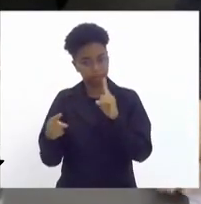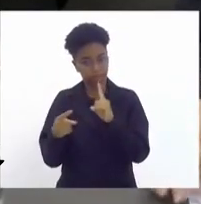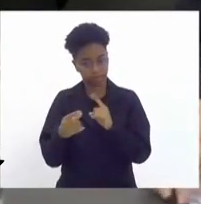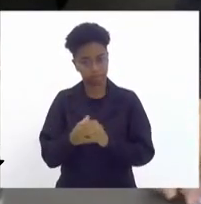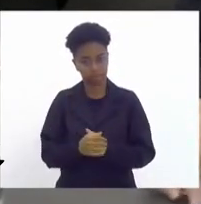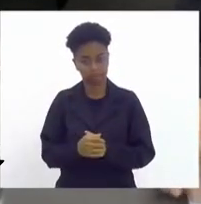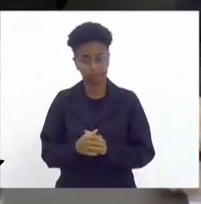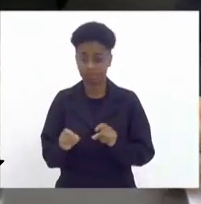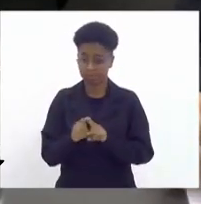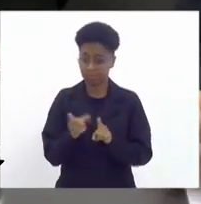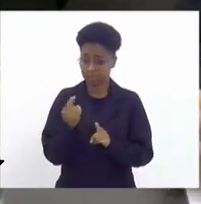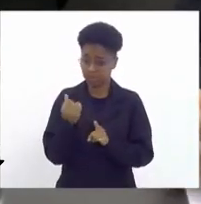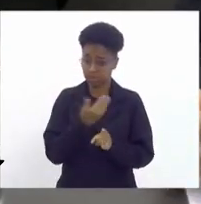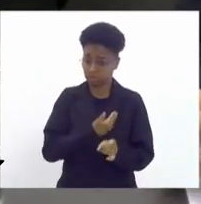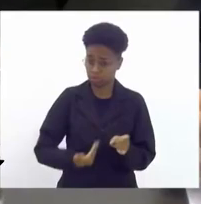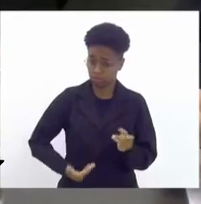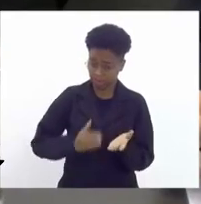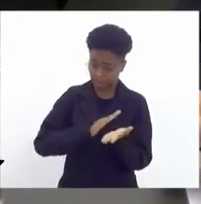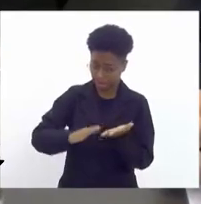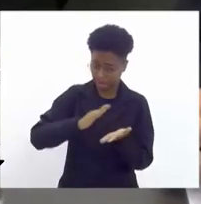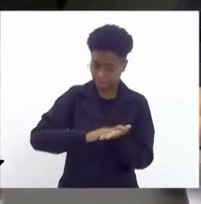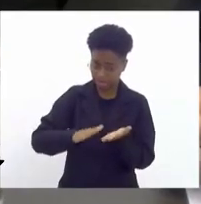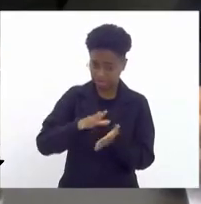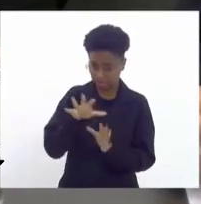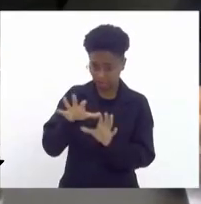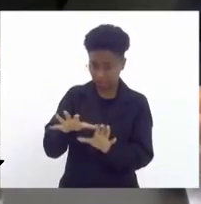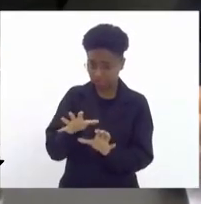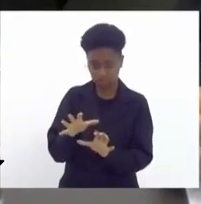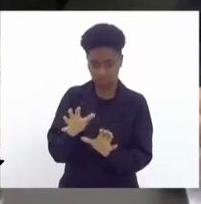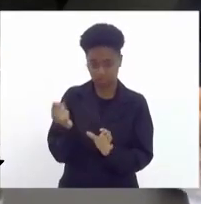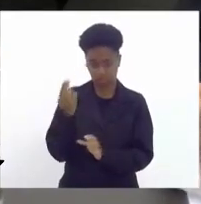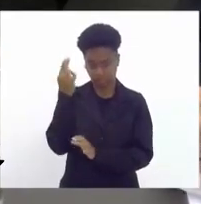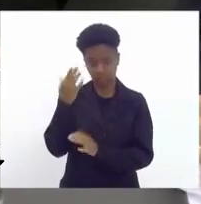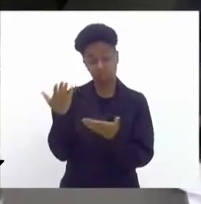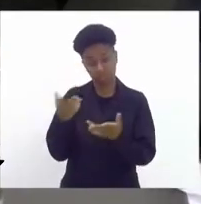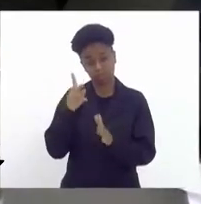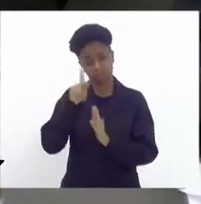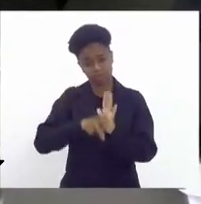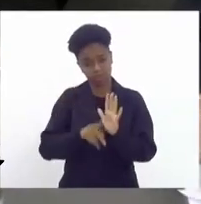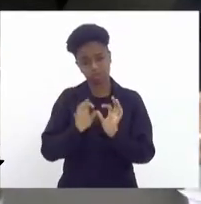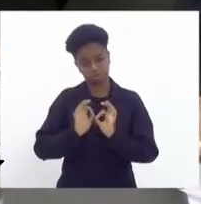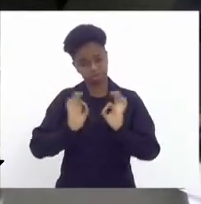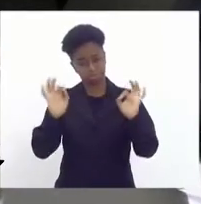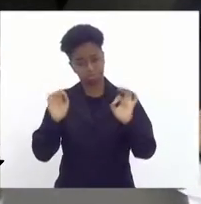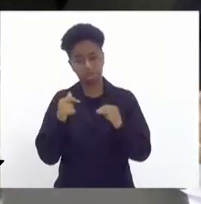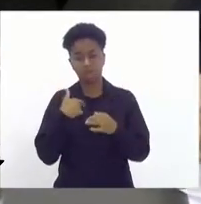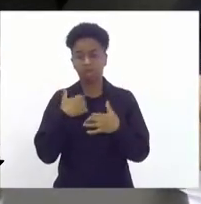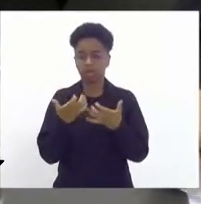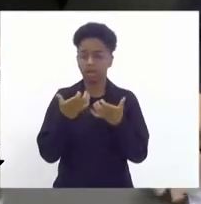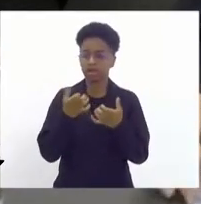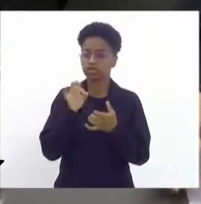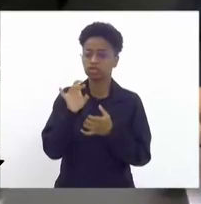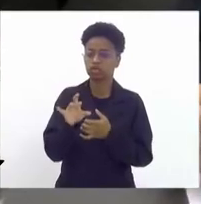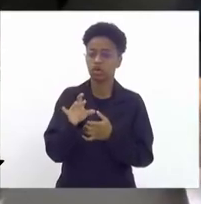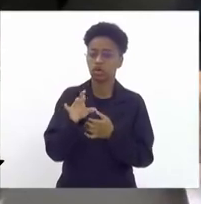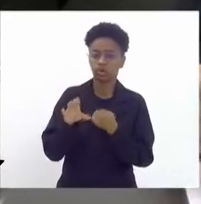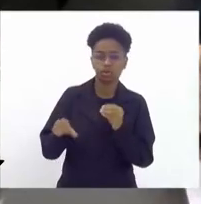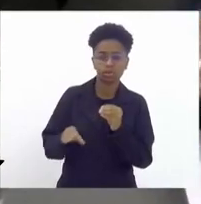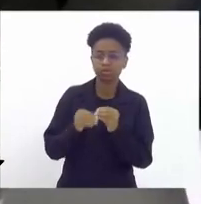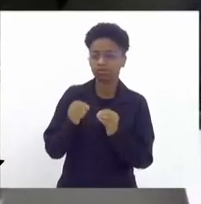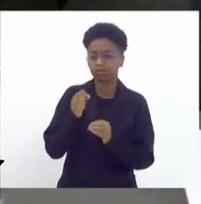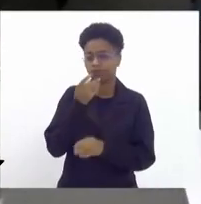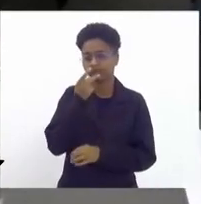E gastar dinheiro público com isso, nem pensar. Então, o projeto é meritório. Queria aqui fazer essa pequena e